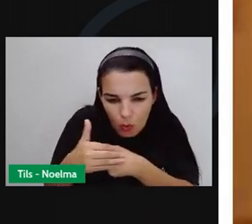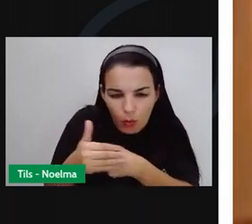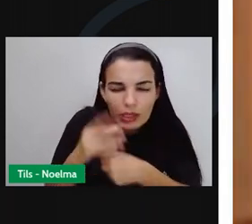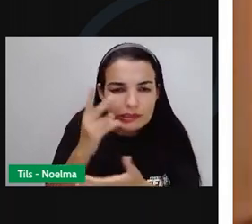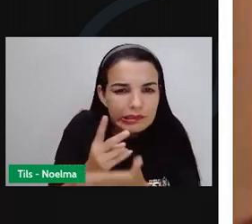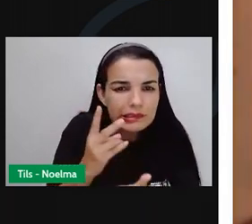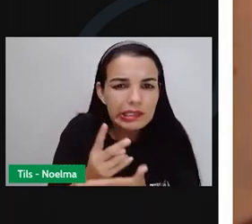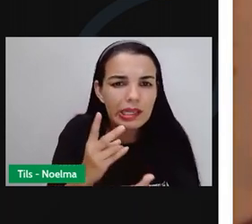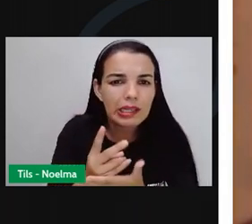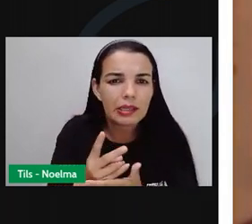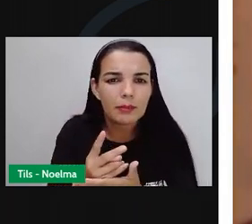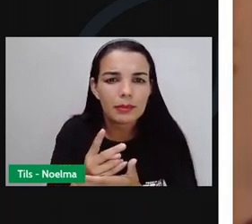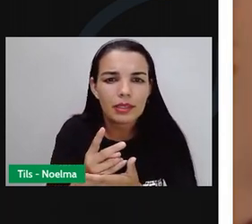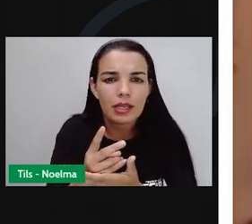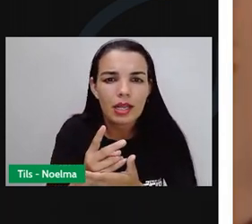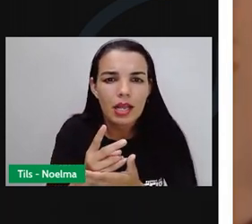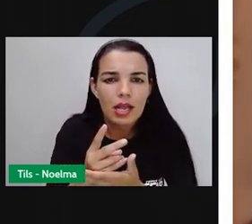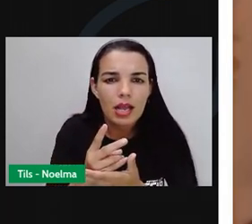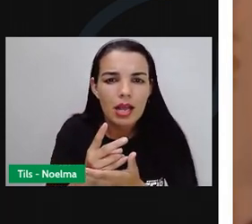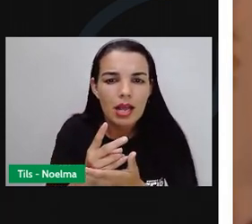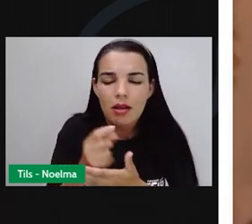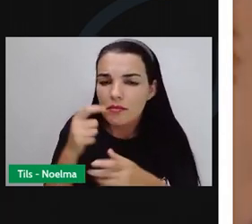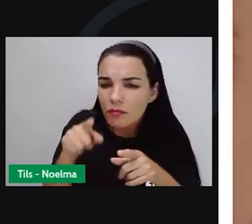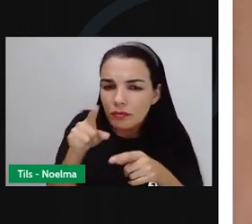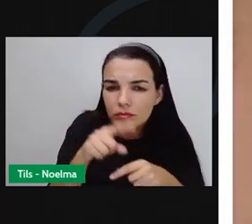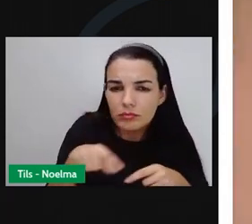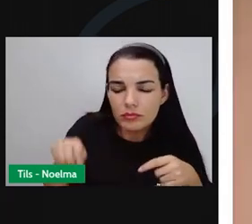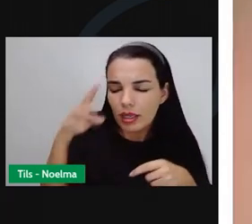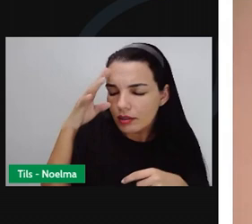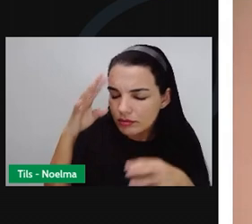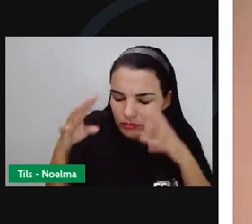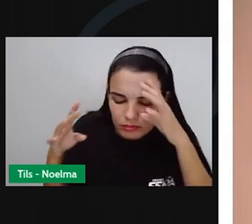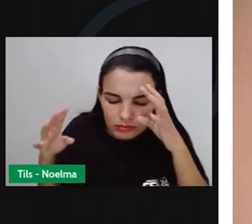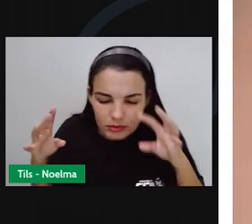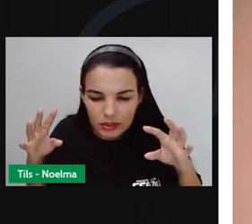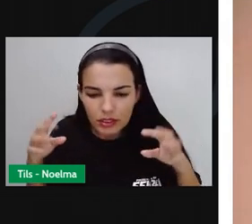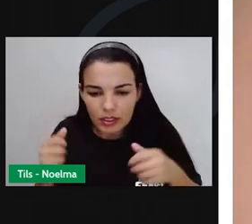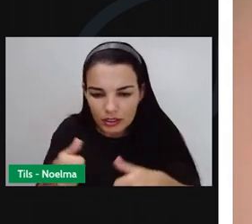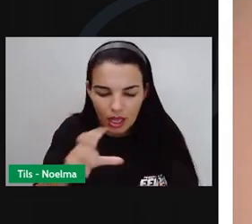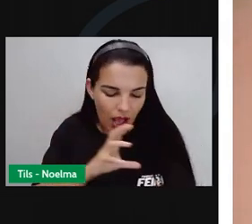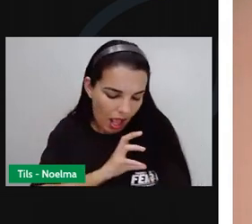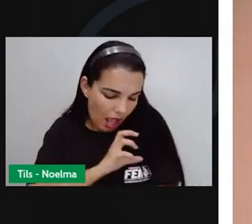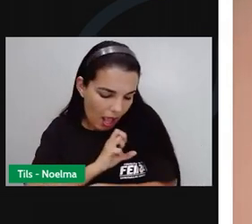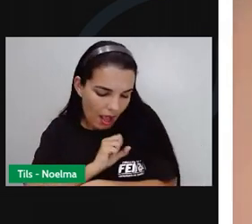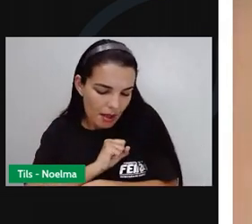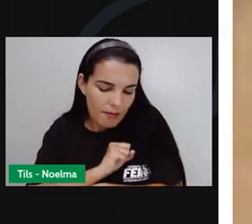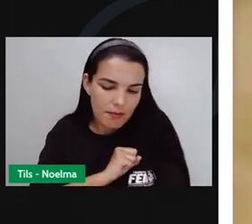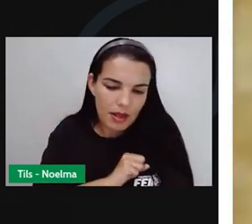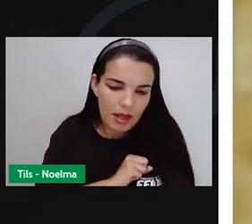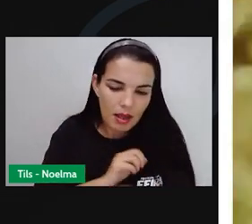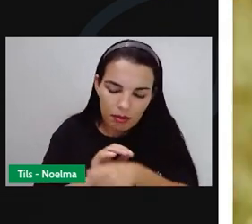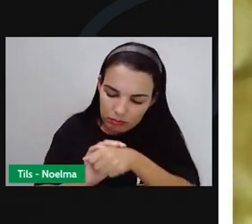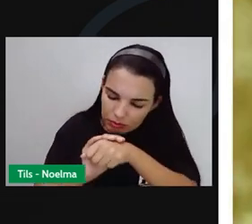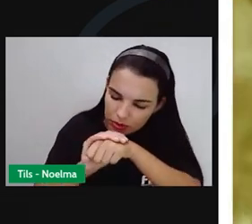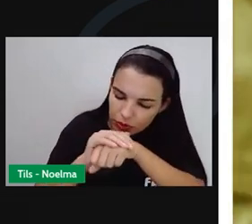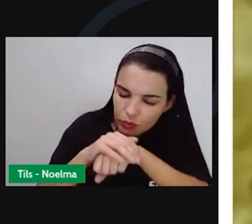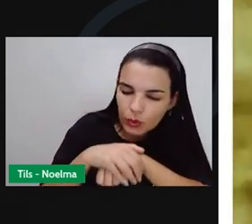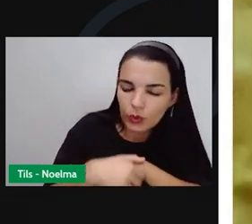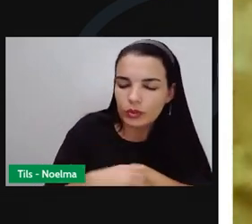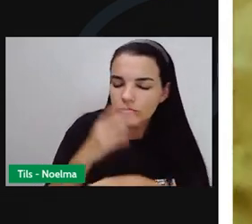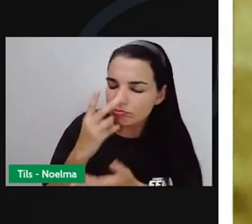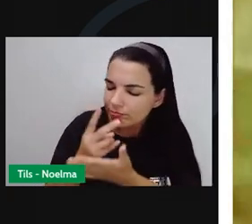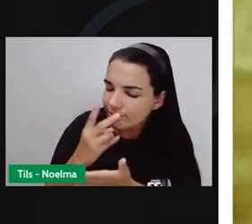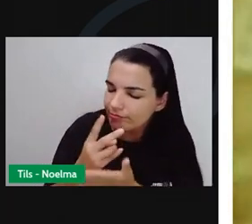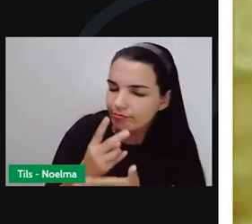vivesse mil vidas nesse mundo, não seria o bastante pra te amar. Te amar pelas noites mal dormidas,